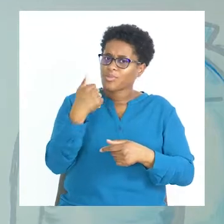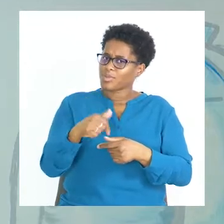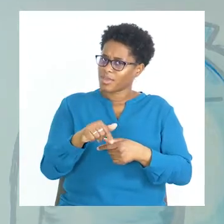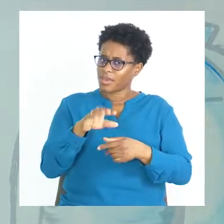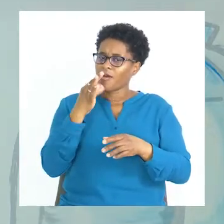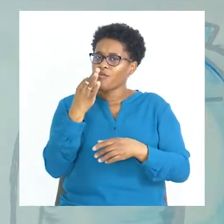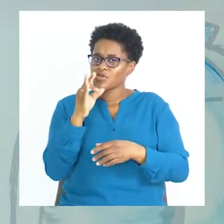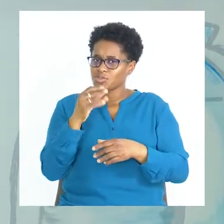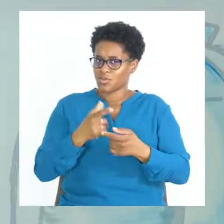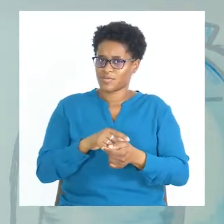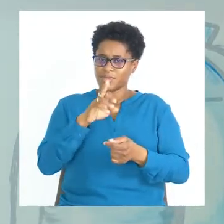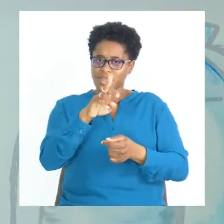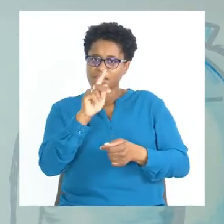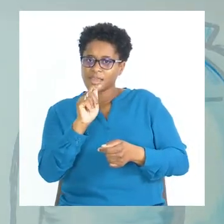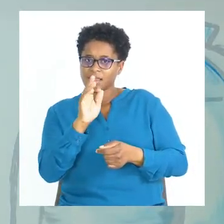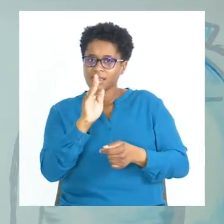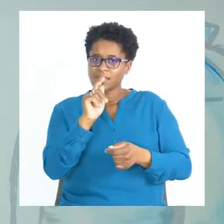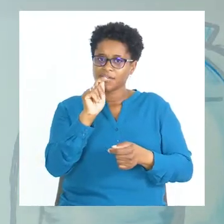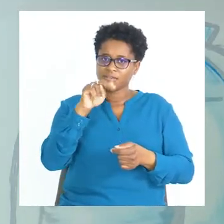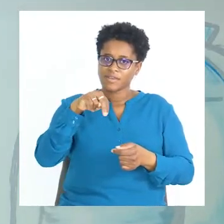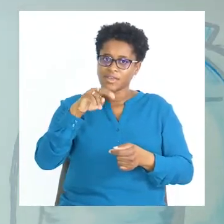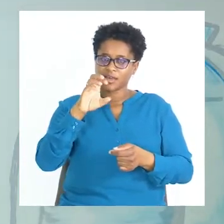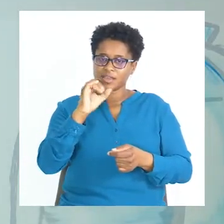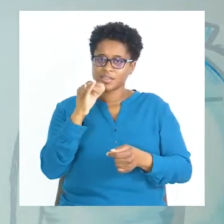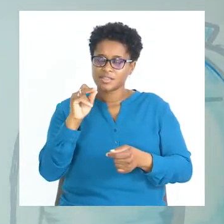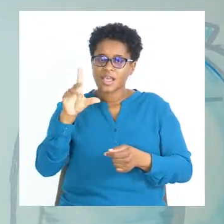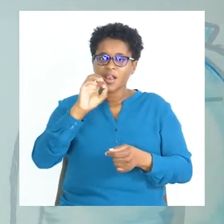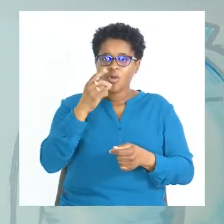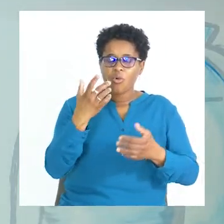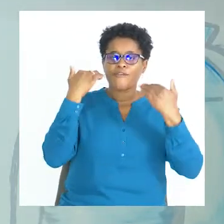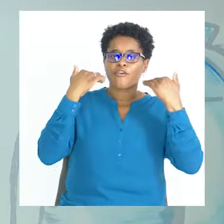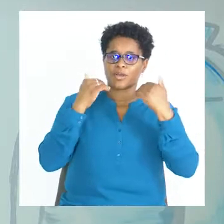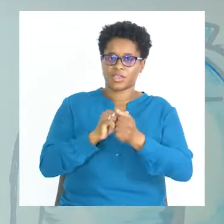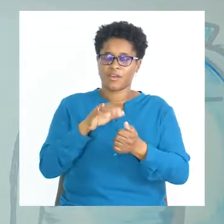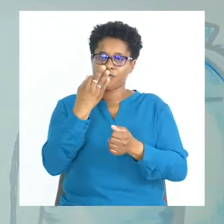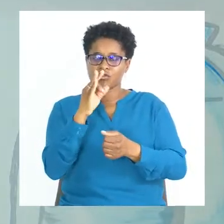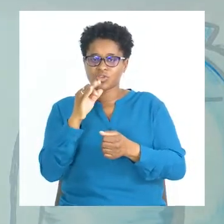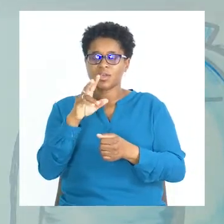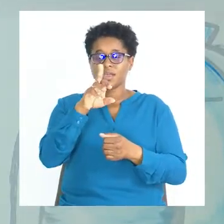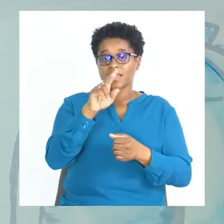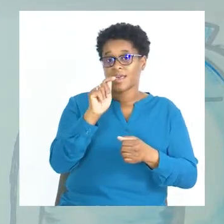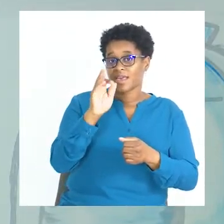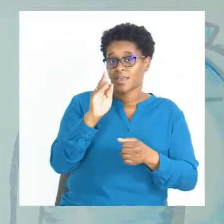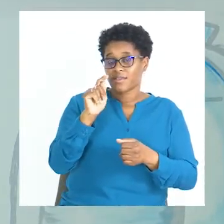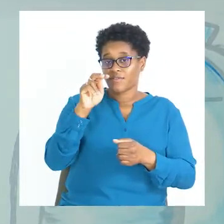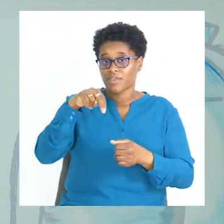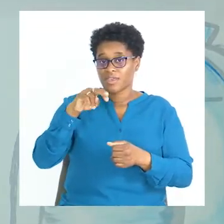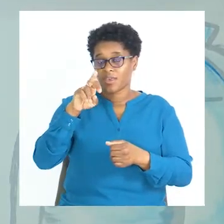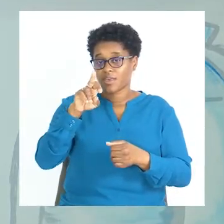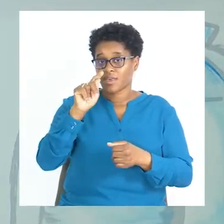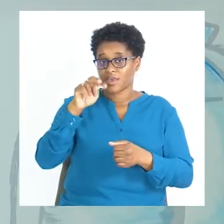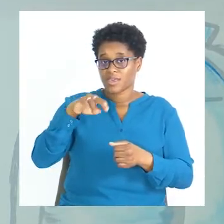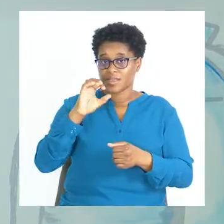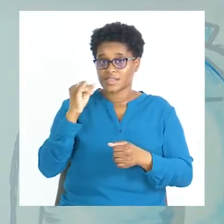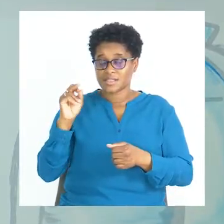aquilo que é a função referencial ou informativa. A função referencial ou informativa pode